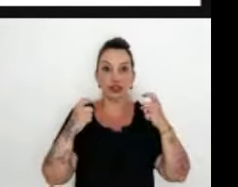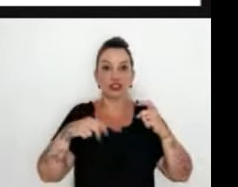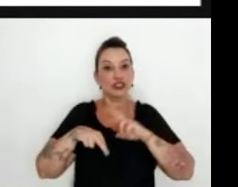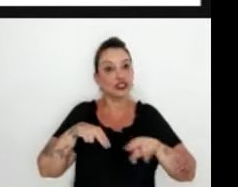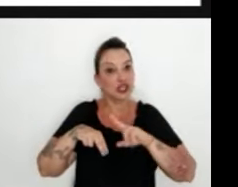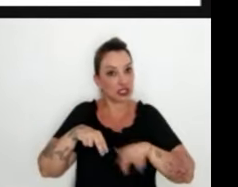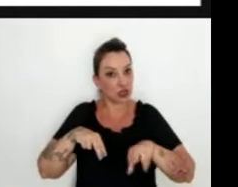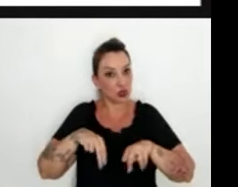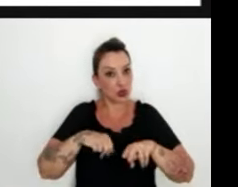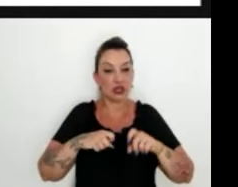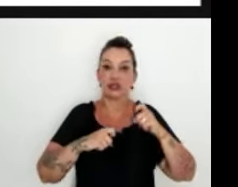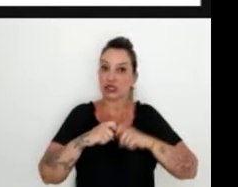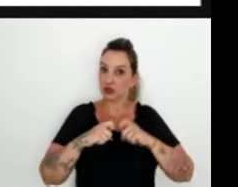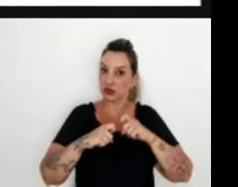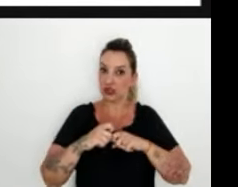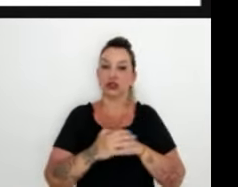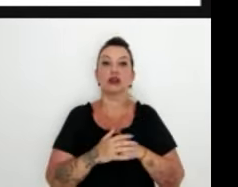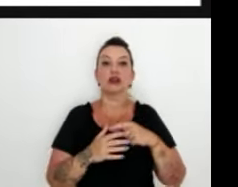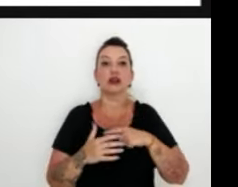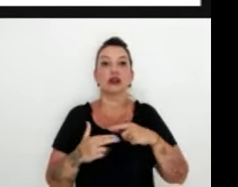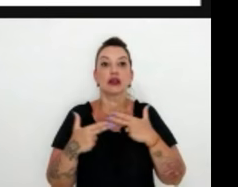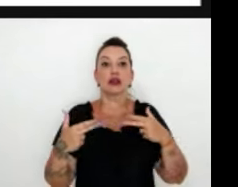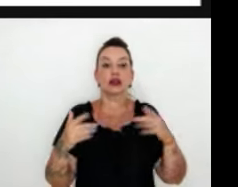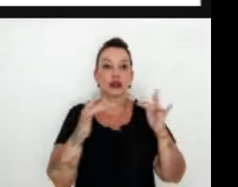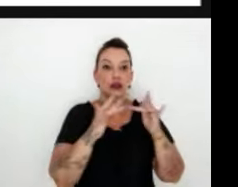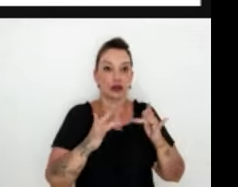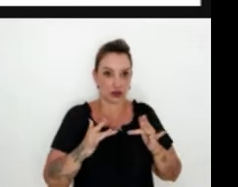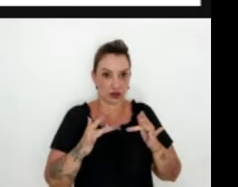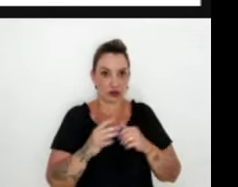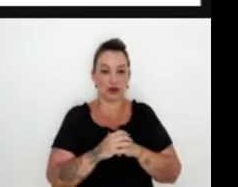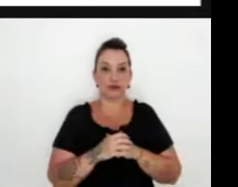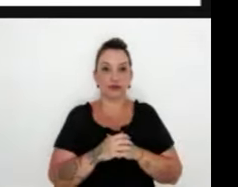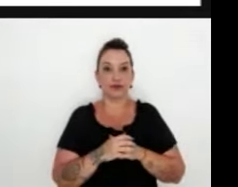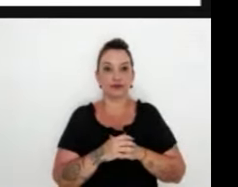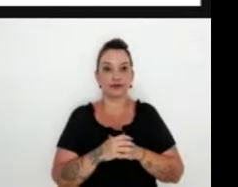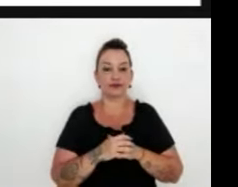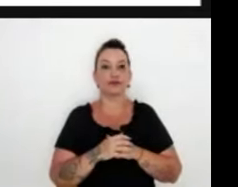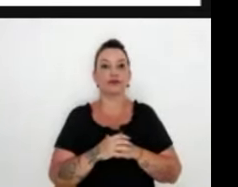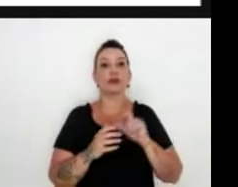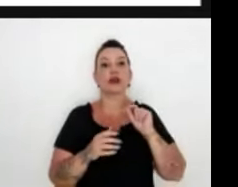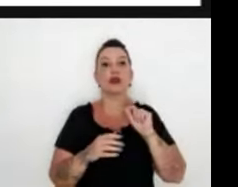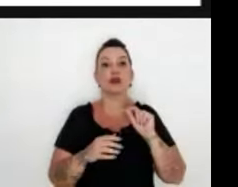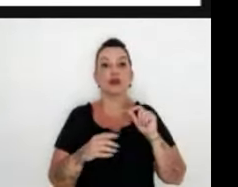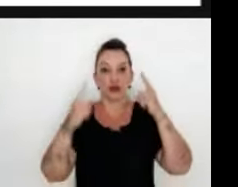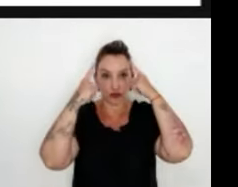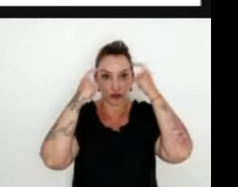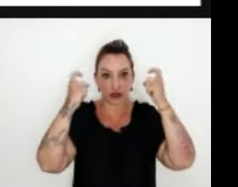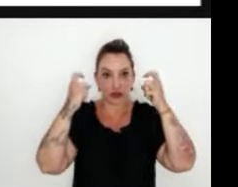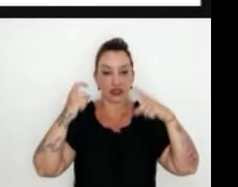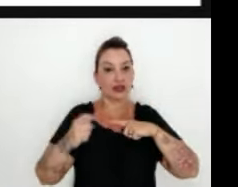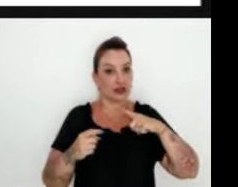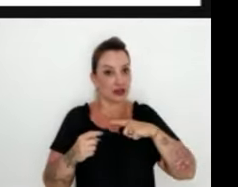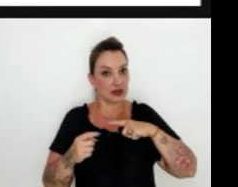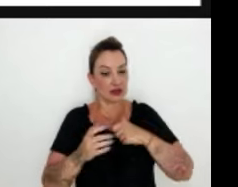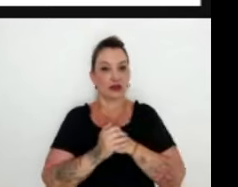sexualidade. Existe uma dimensão relacional e capilar do que as violências evocam, que constitui